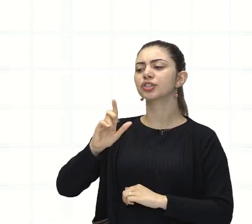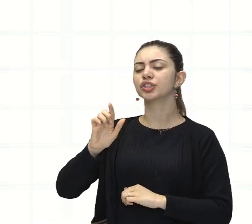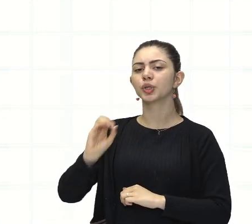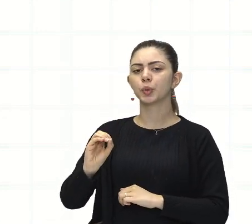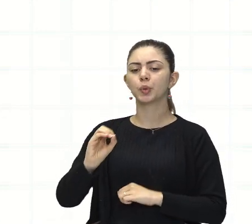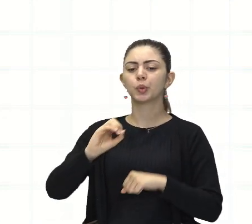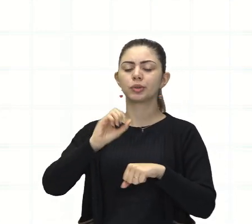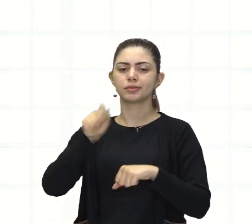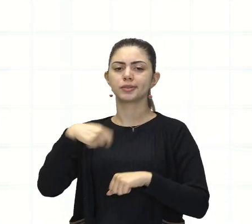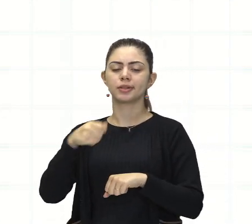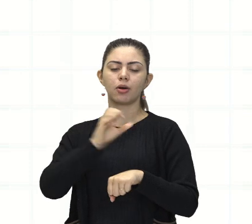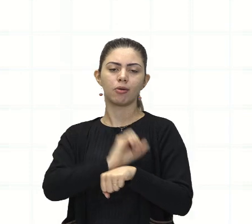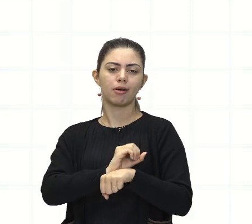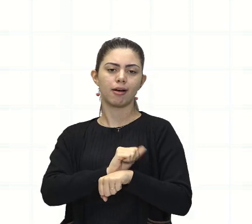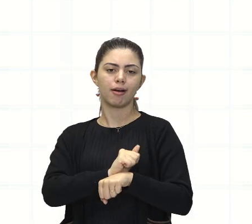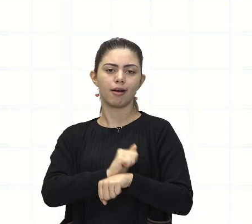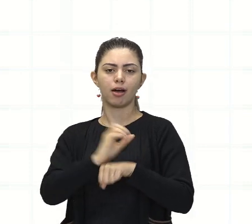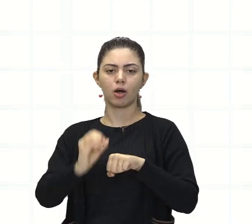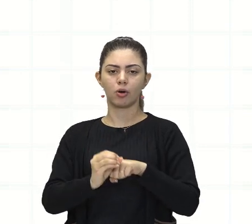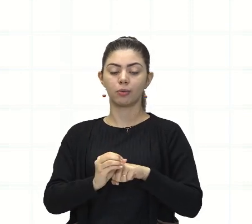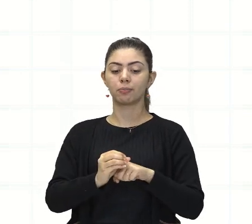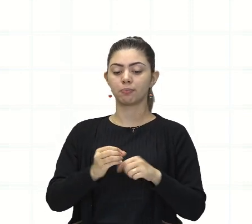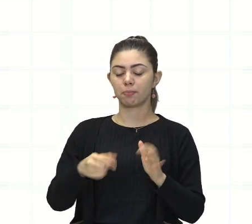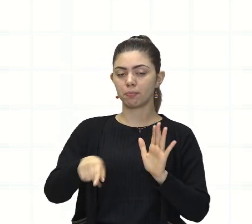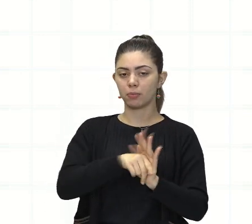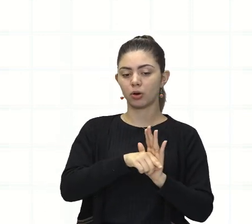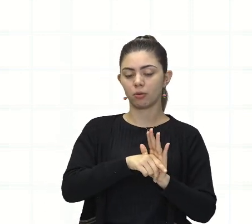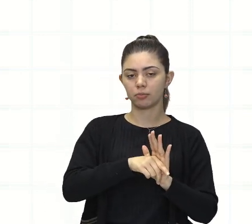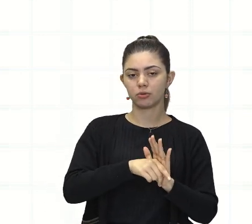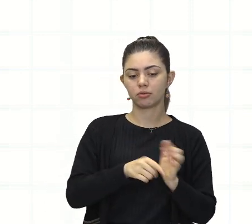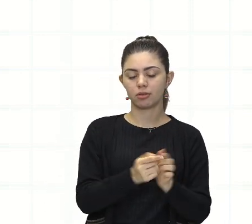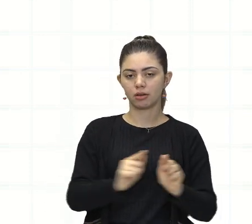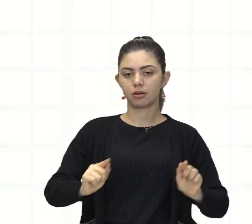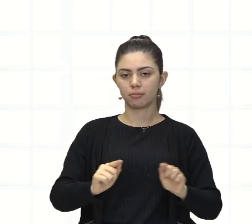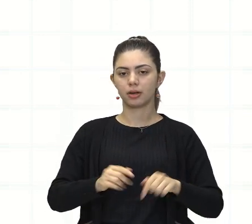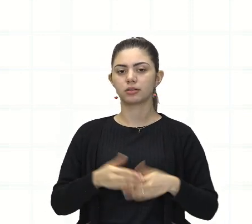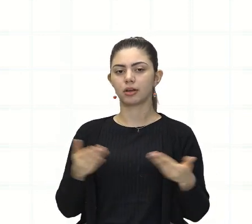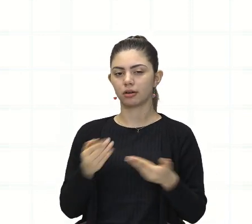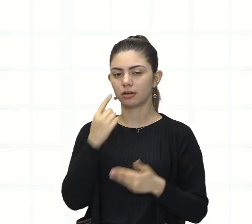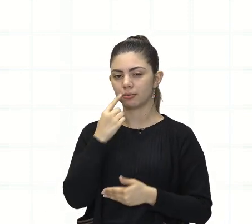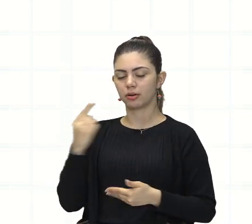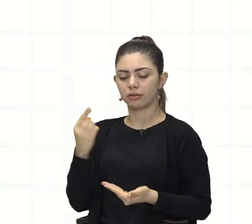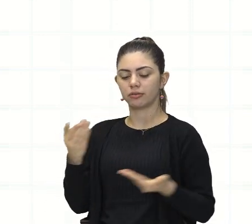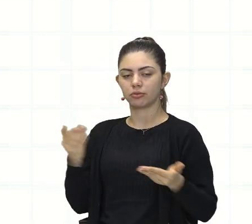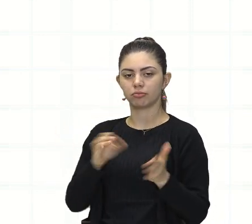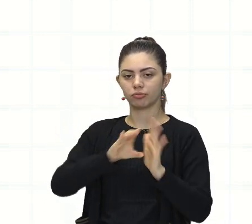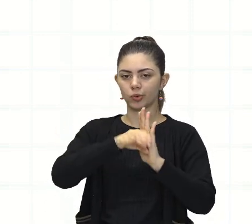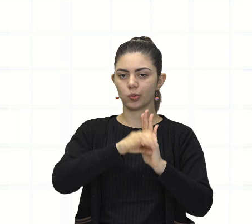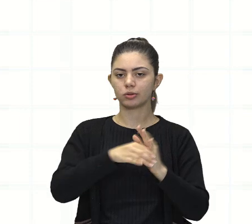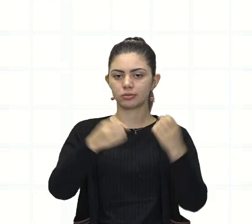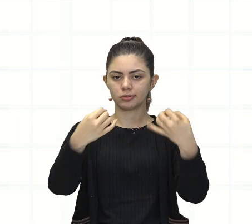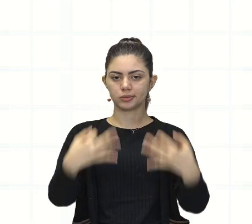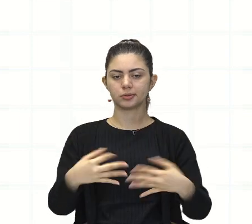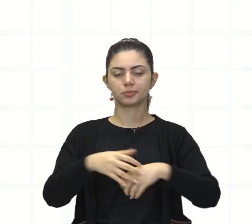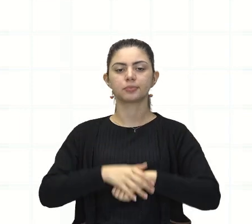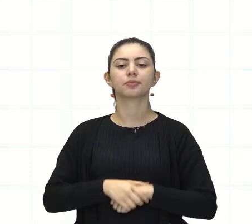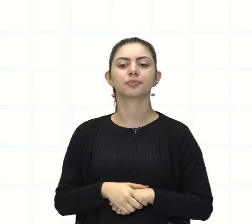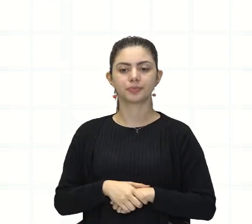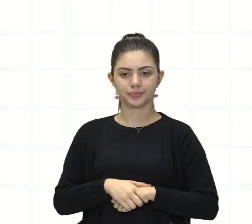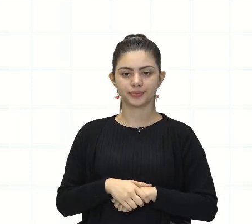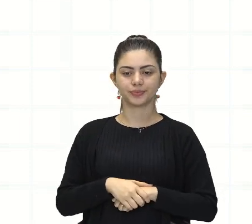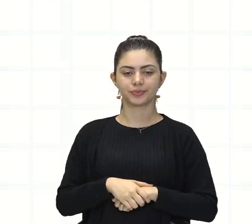a nossa gramática? Vamos aí verificar agora o